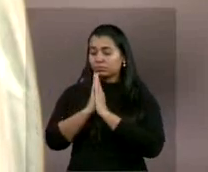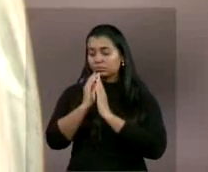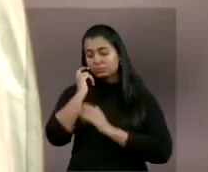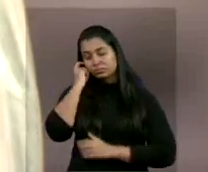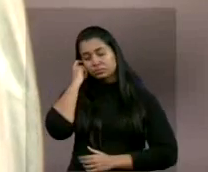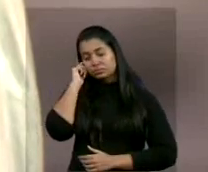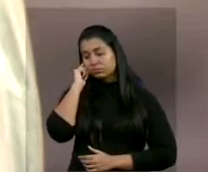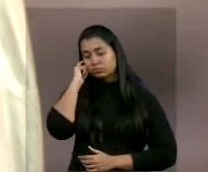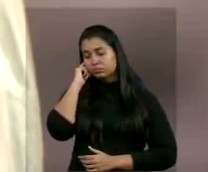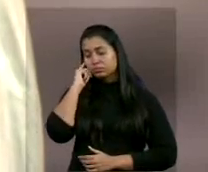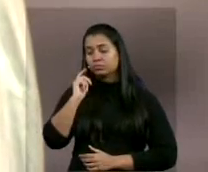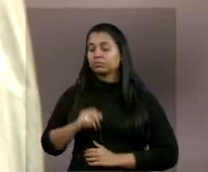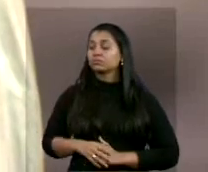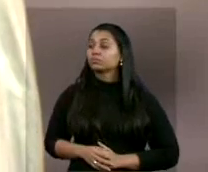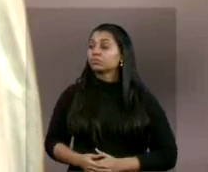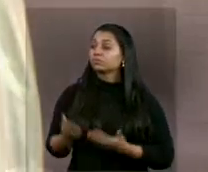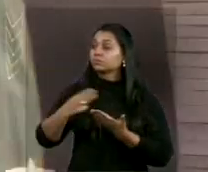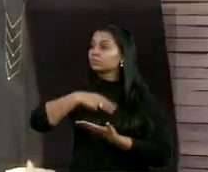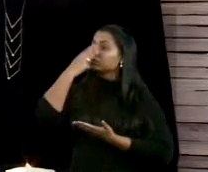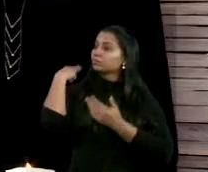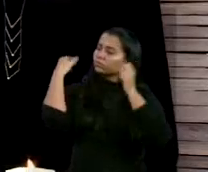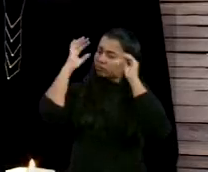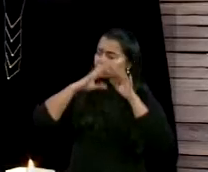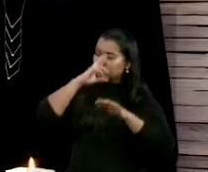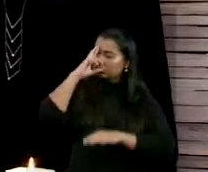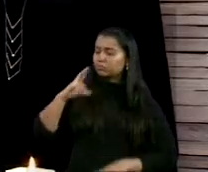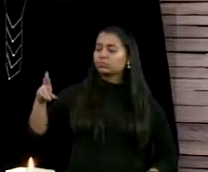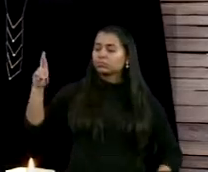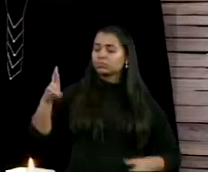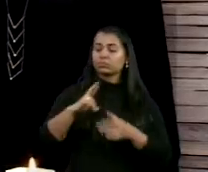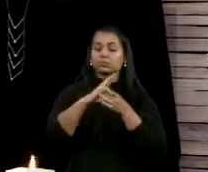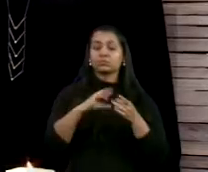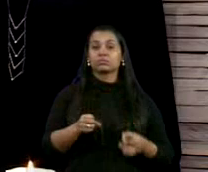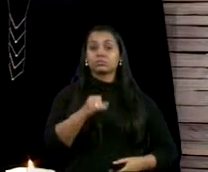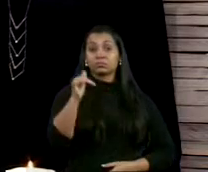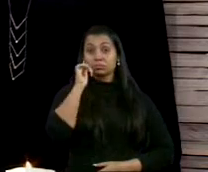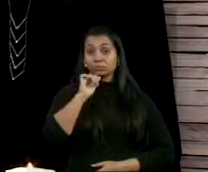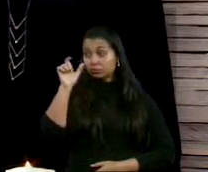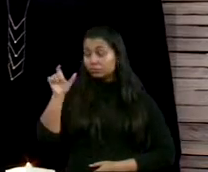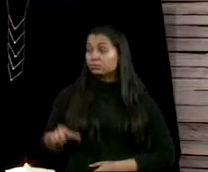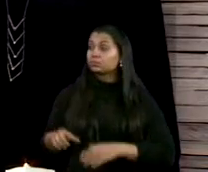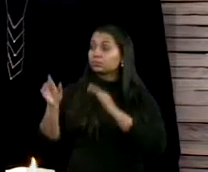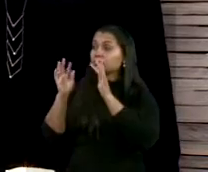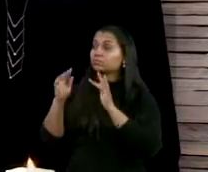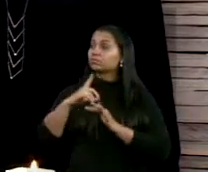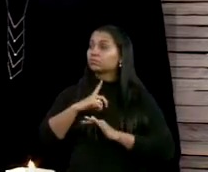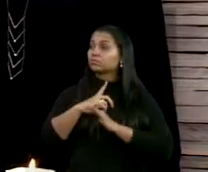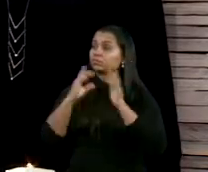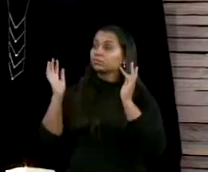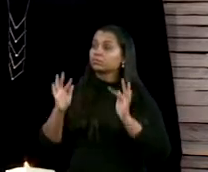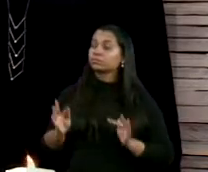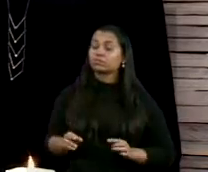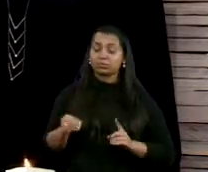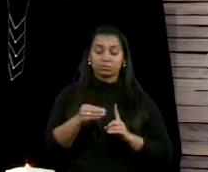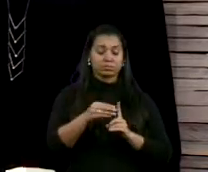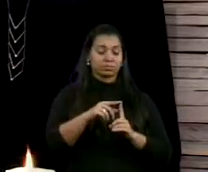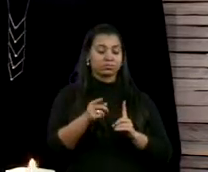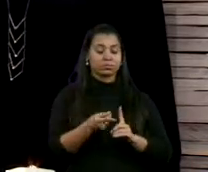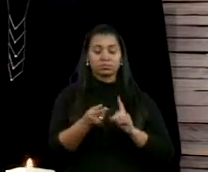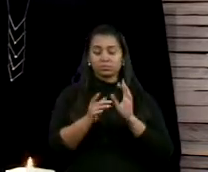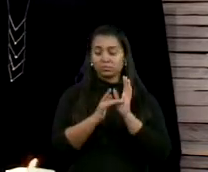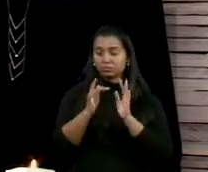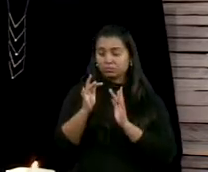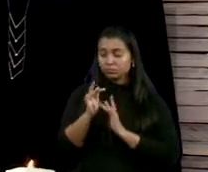hora de nossa morte. Amém. Ave Maria, cheia de graça, o Senhor é convosco. Bendita sois vós entre